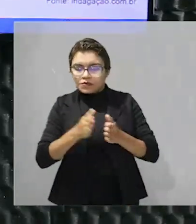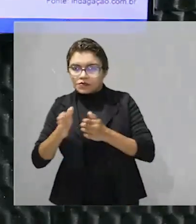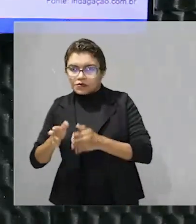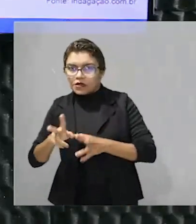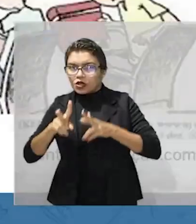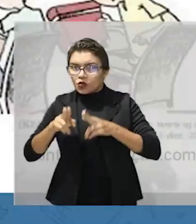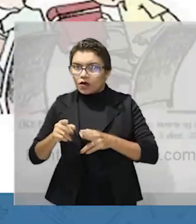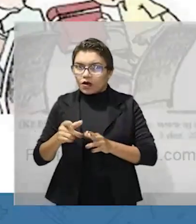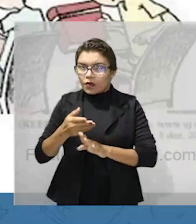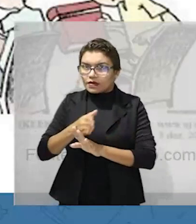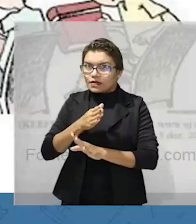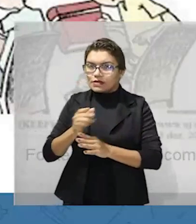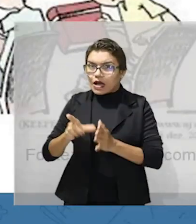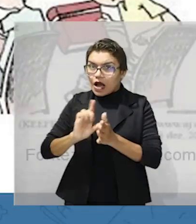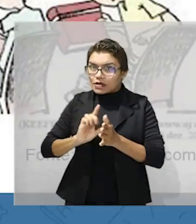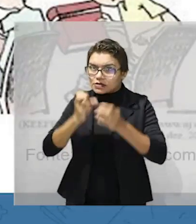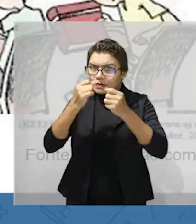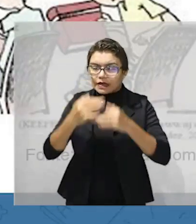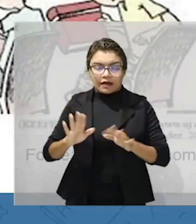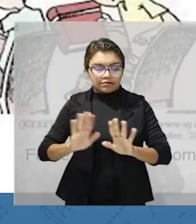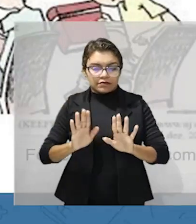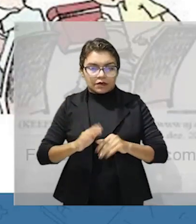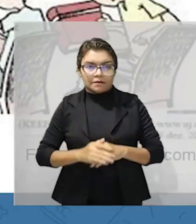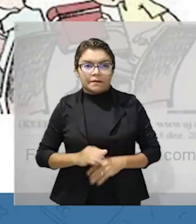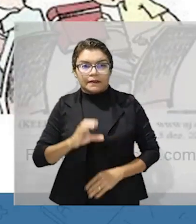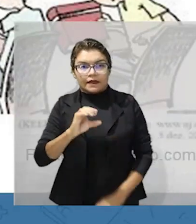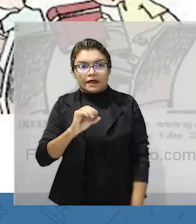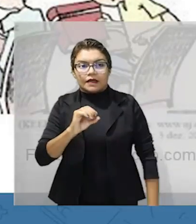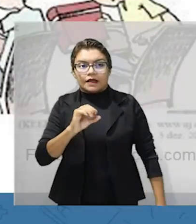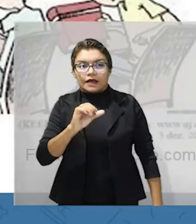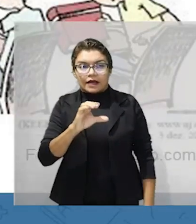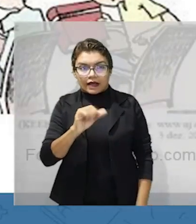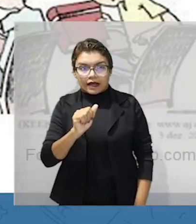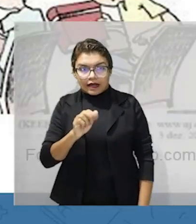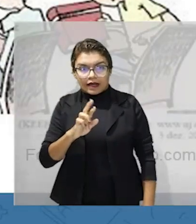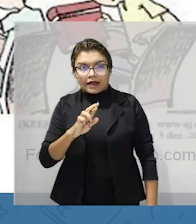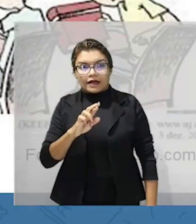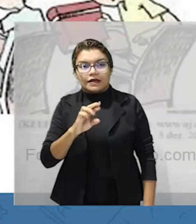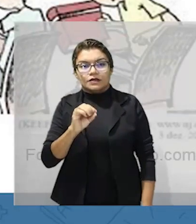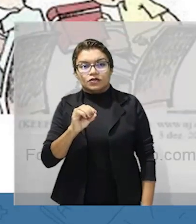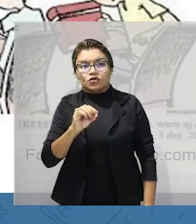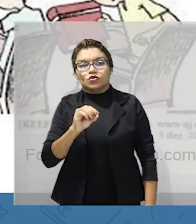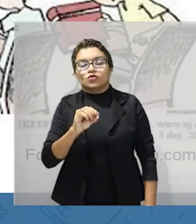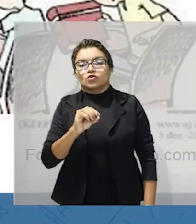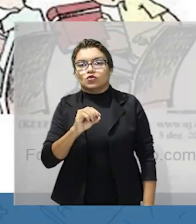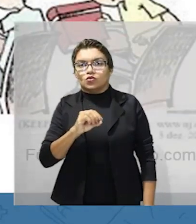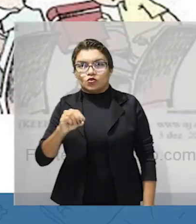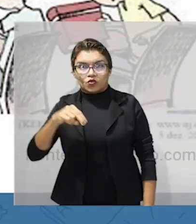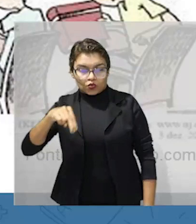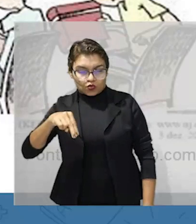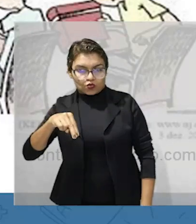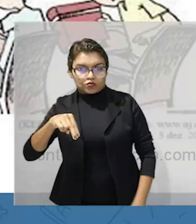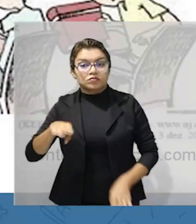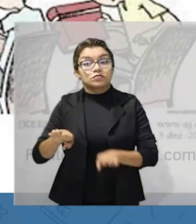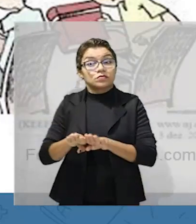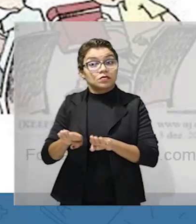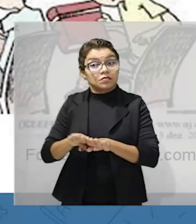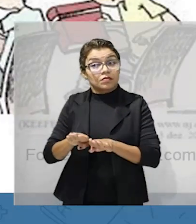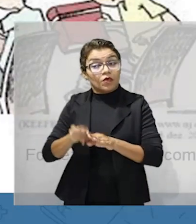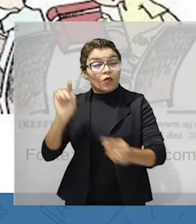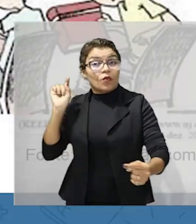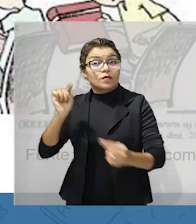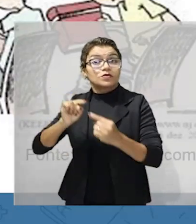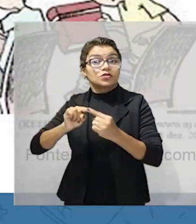traz. E o cartoon, ou a charge, como nós chamamos em português com mais frequência, ele tem como objetivo